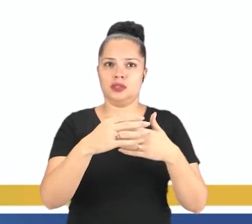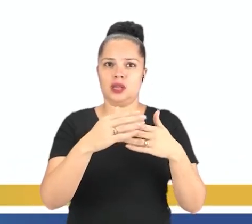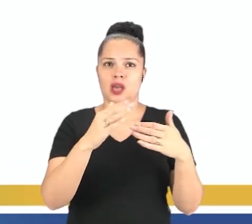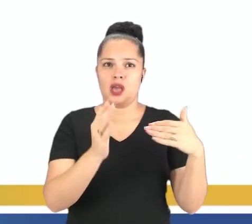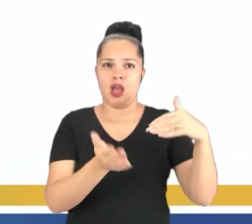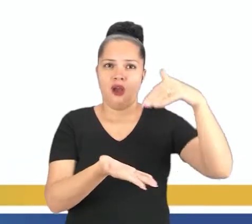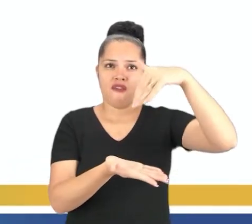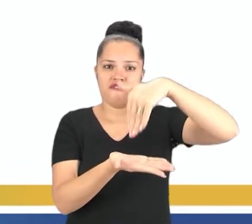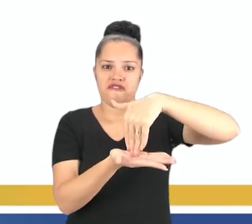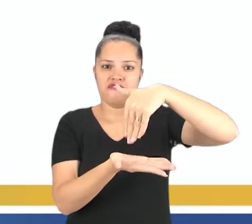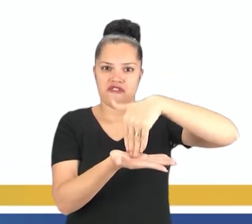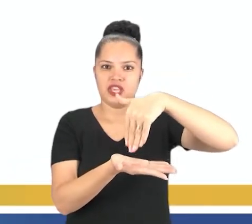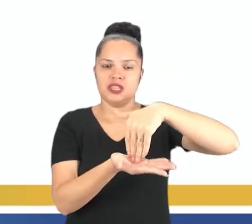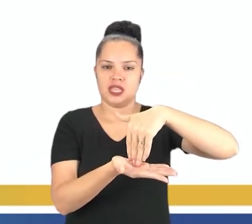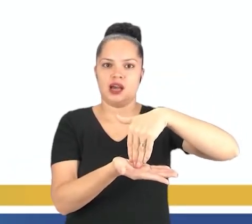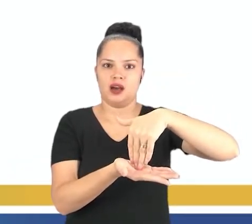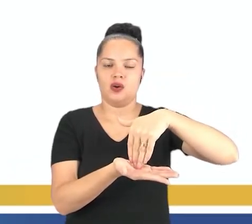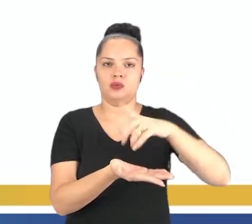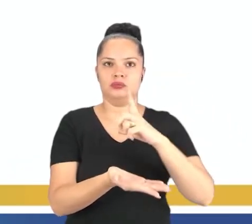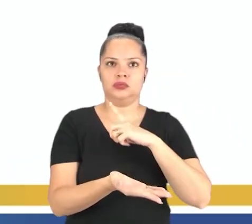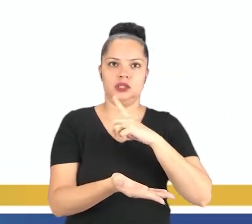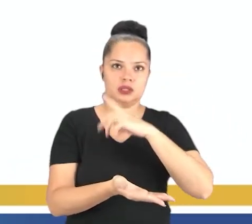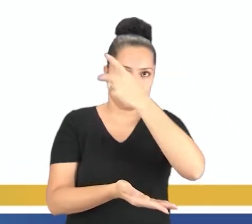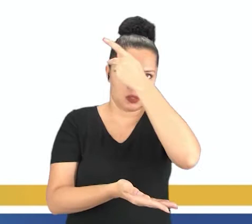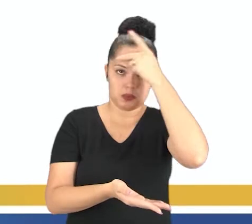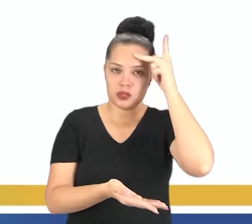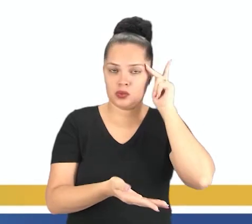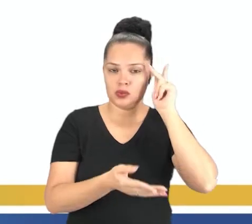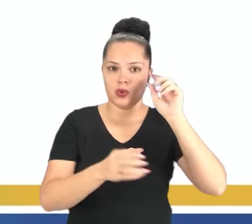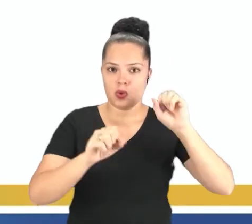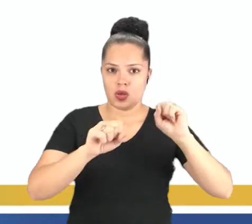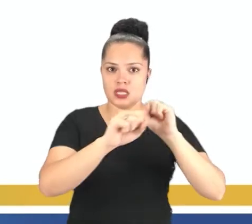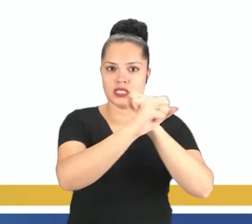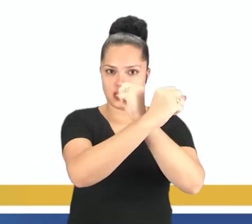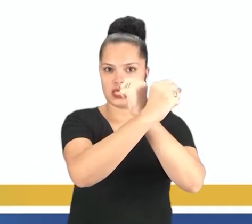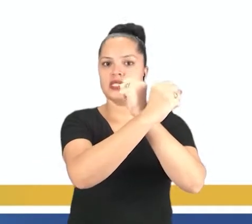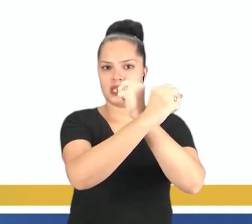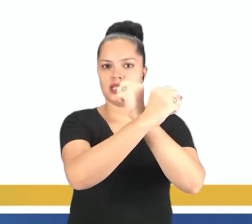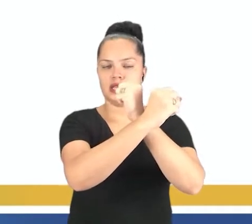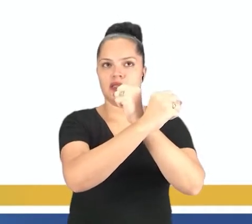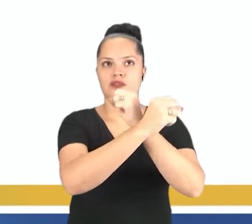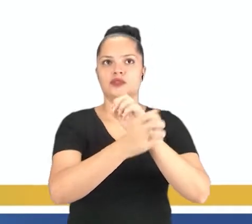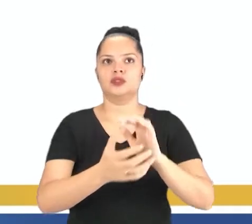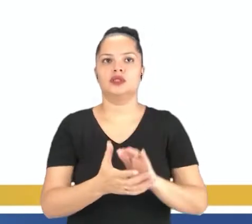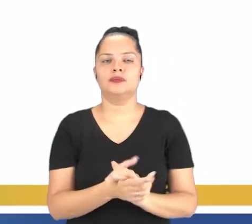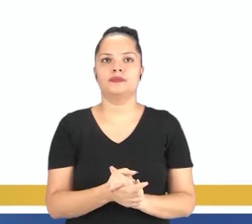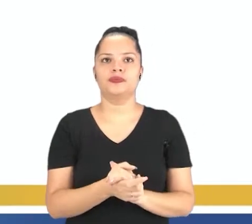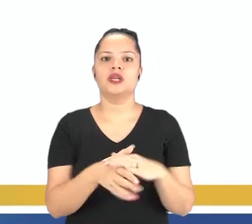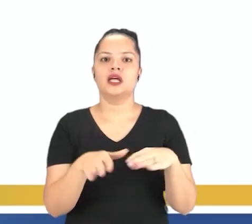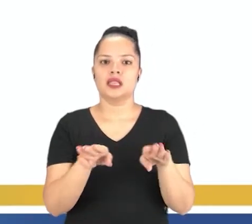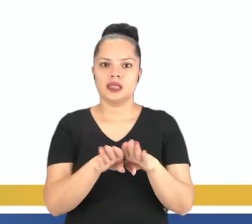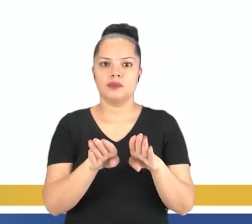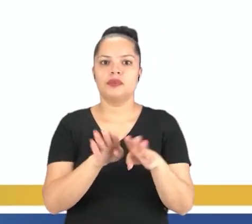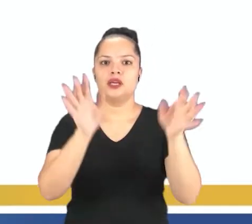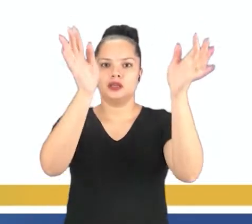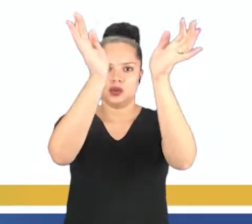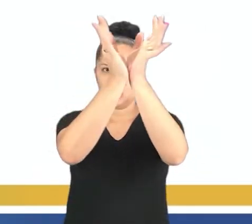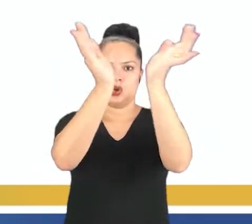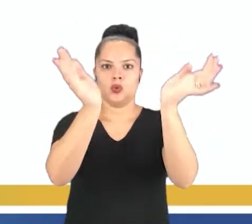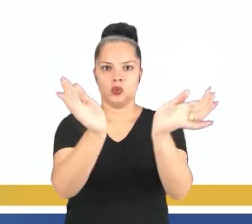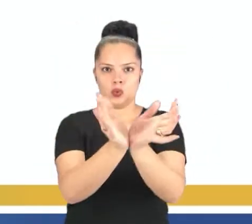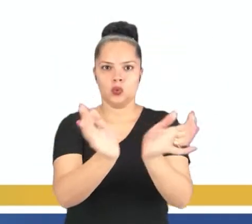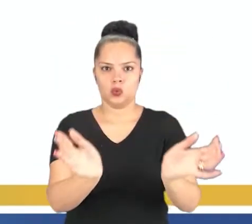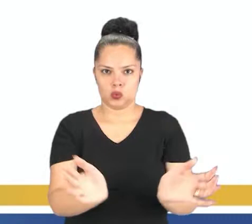alimentava todos os pessoal aí vamos ser os Camponeses que era também guerreiros e os escravos aqui um outro imagem mostrando tudo isso